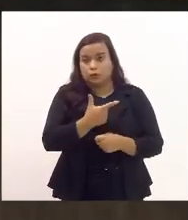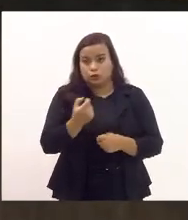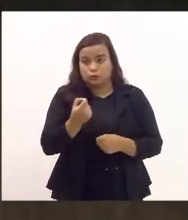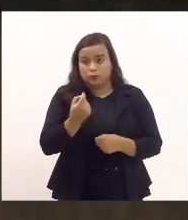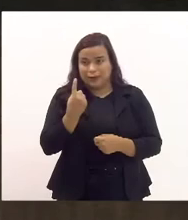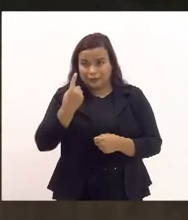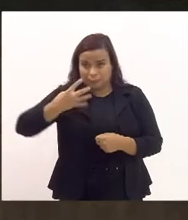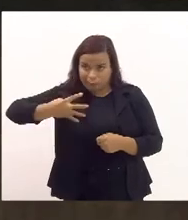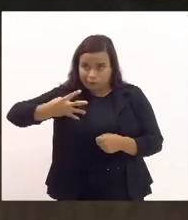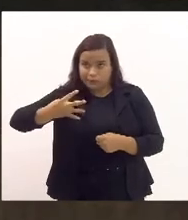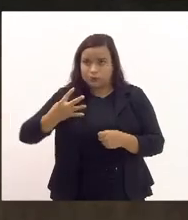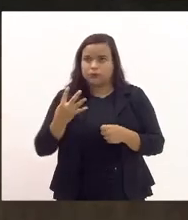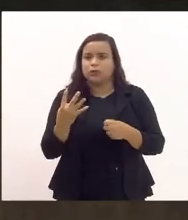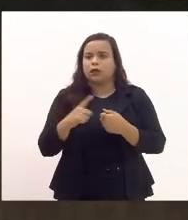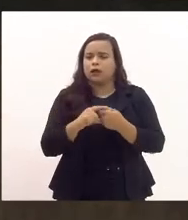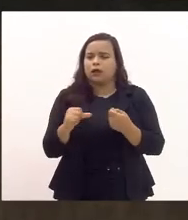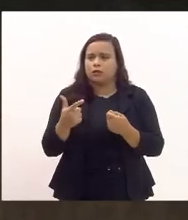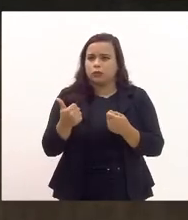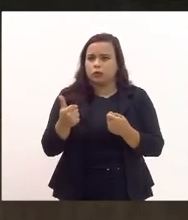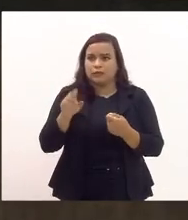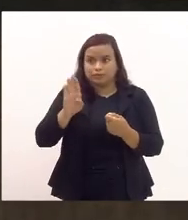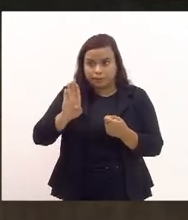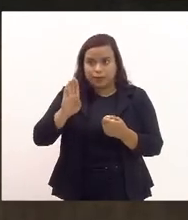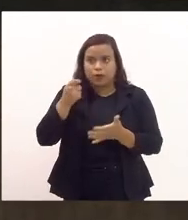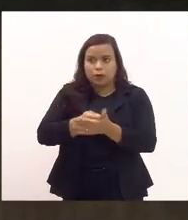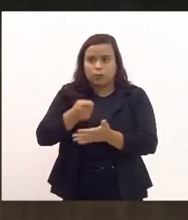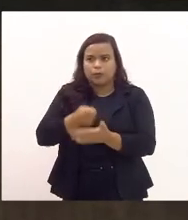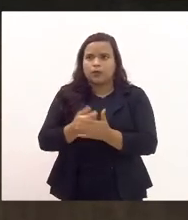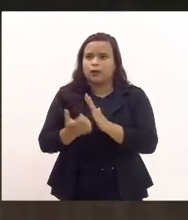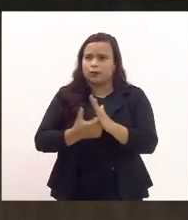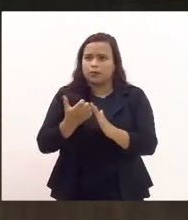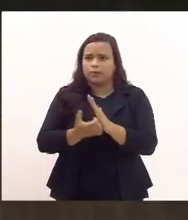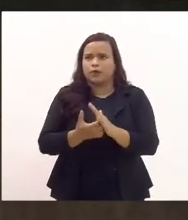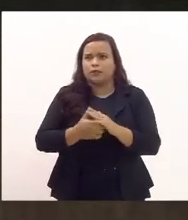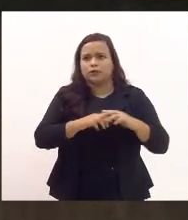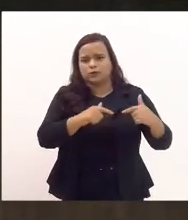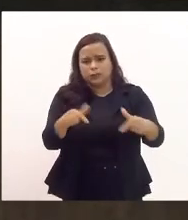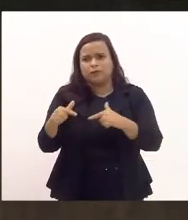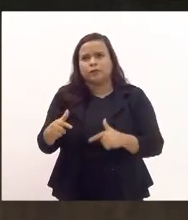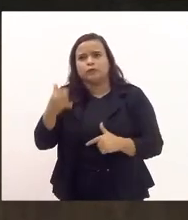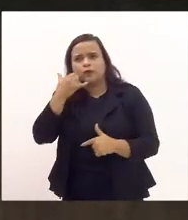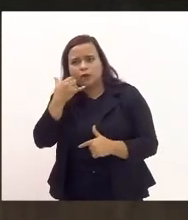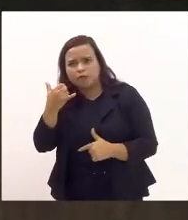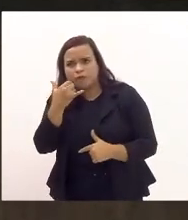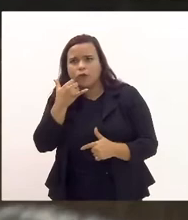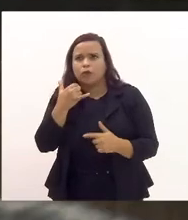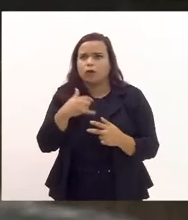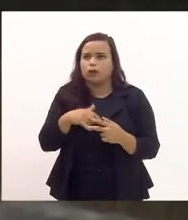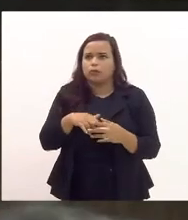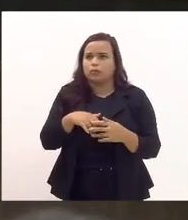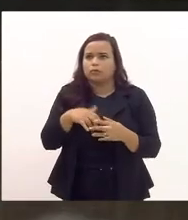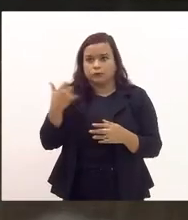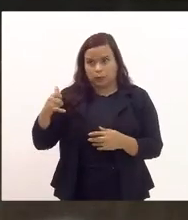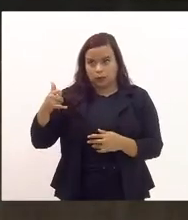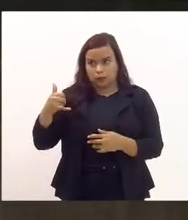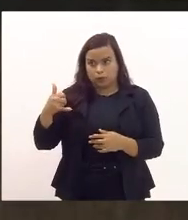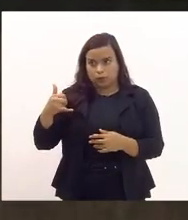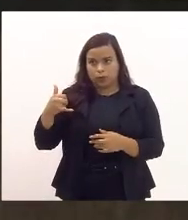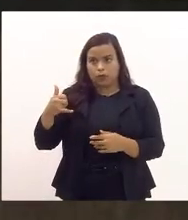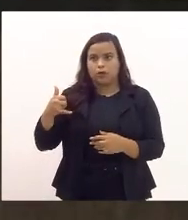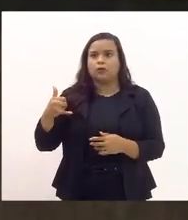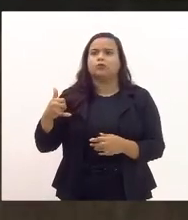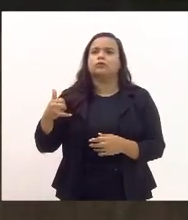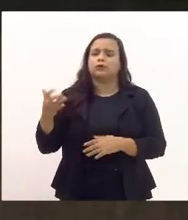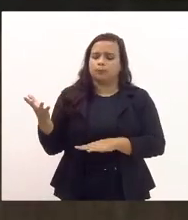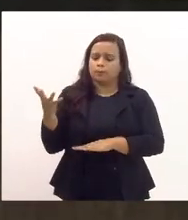obrigatoriedade das empresas que prestam serviços de telefonia móvel de